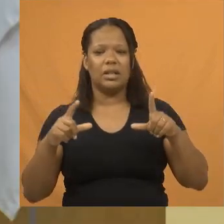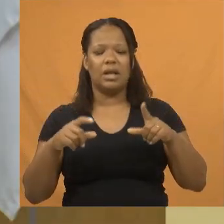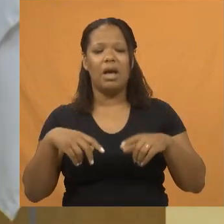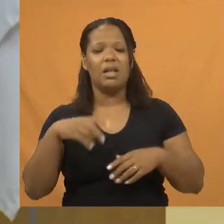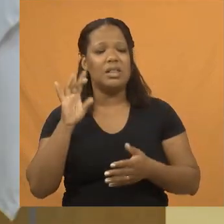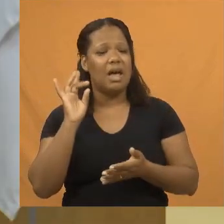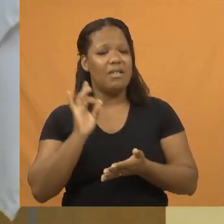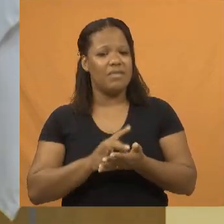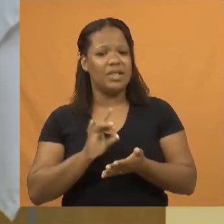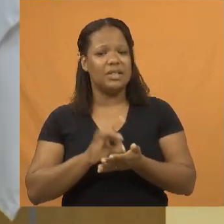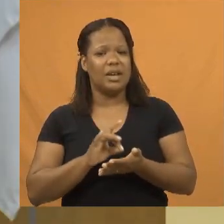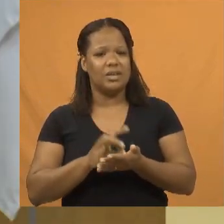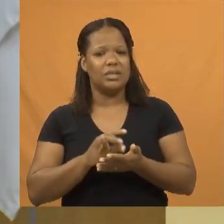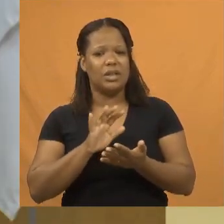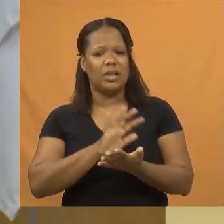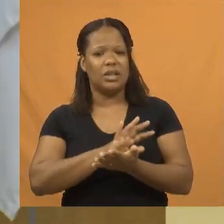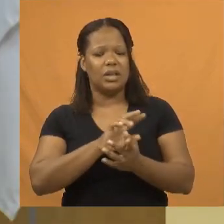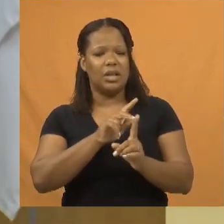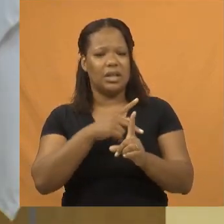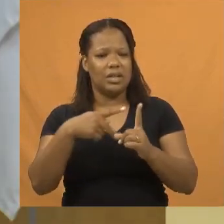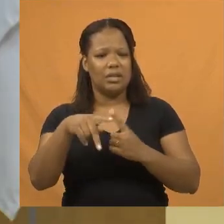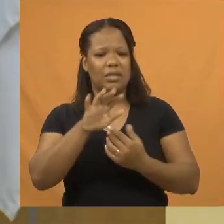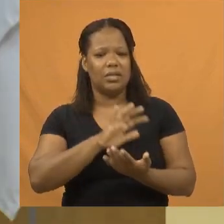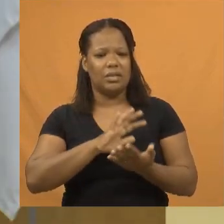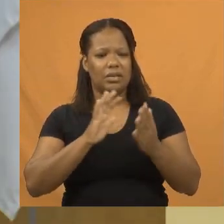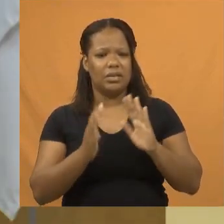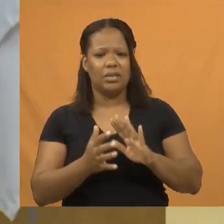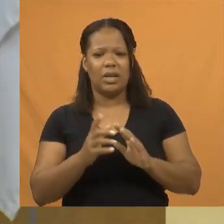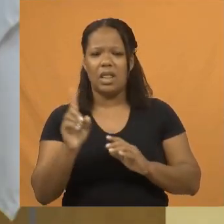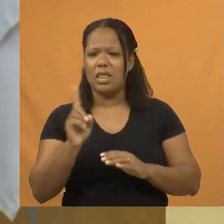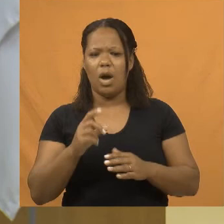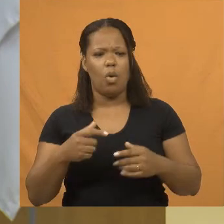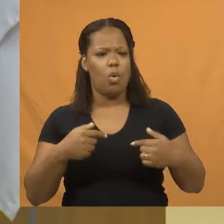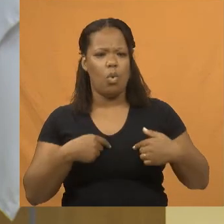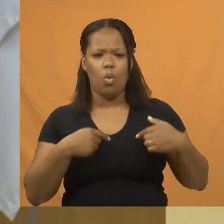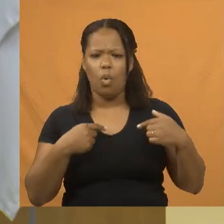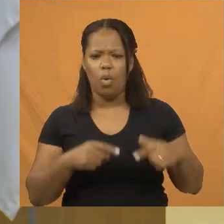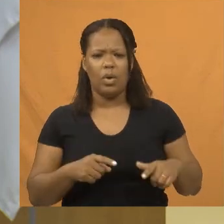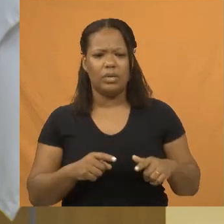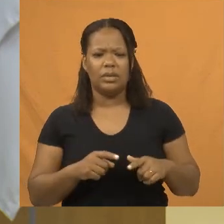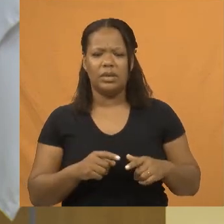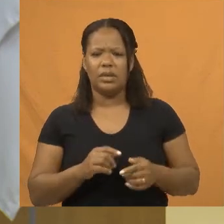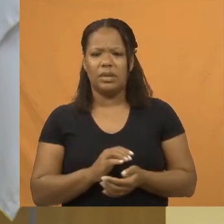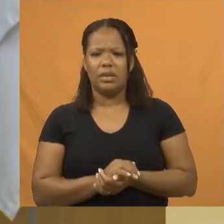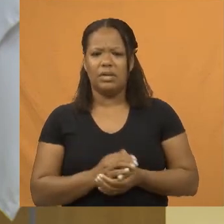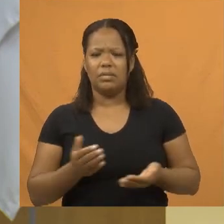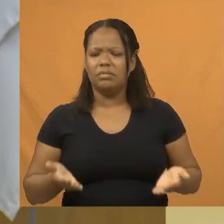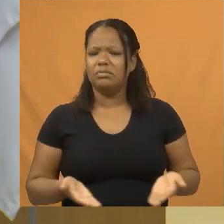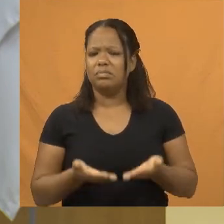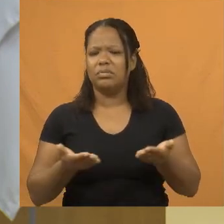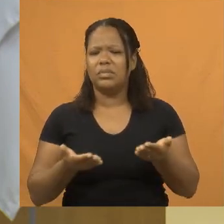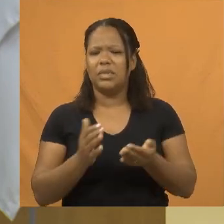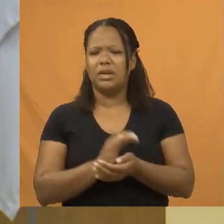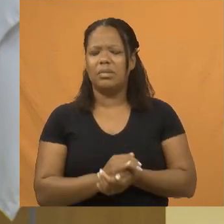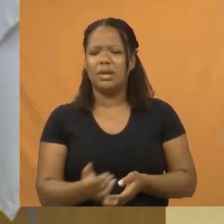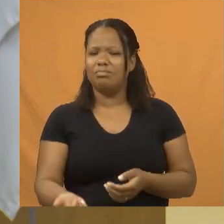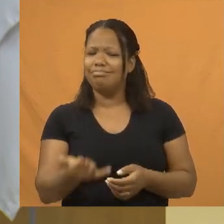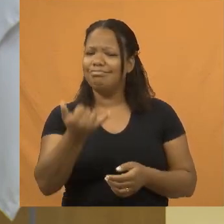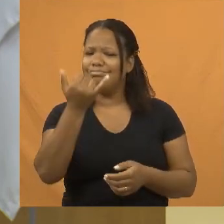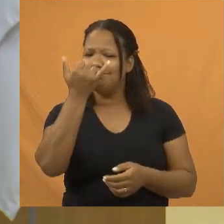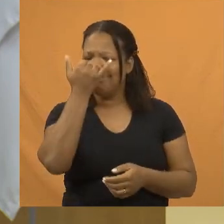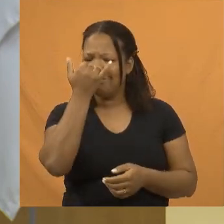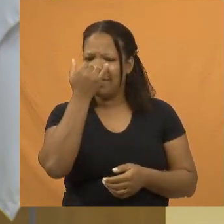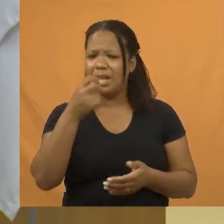da verdade sobre essa reforma da Previdência, que não veio para combater privilégios, mas veio para onerar, veio